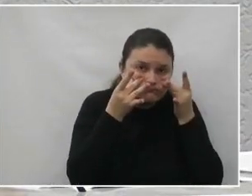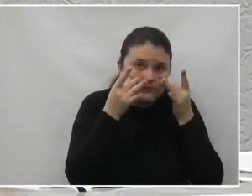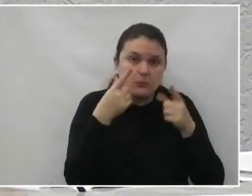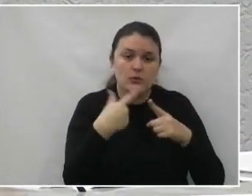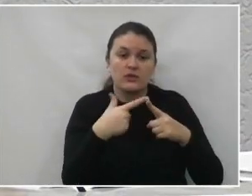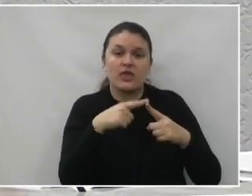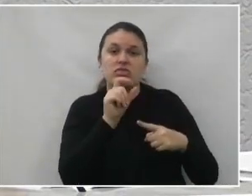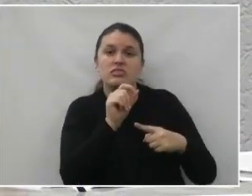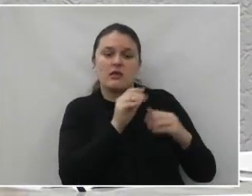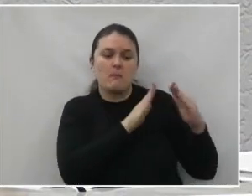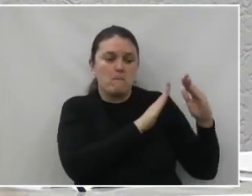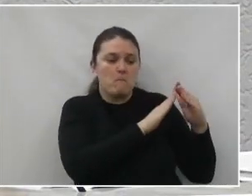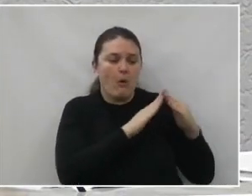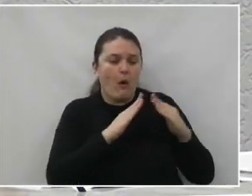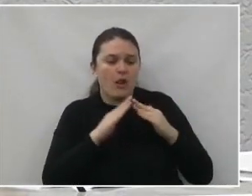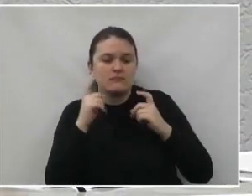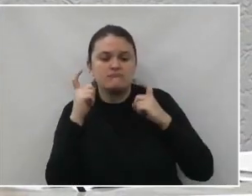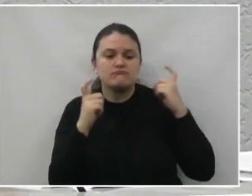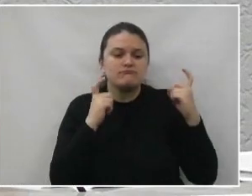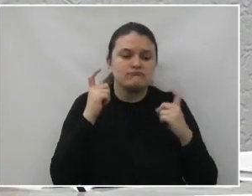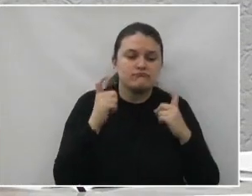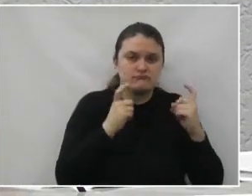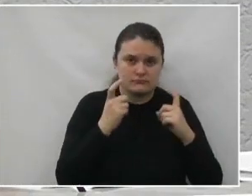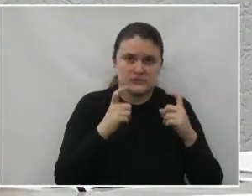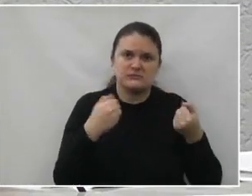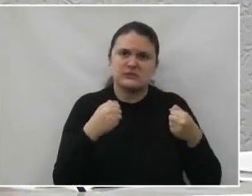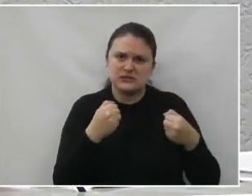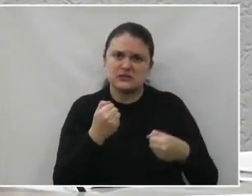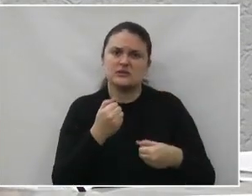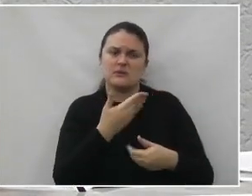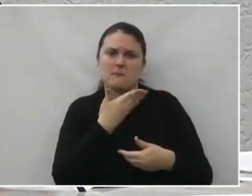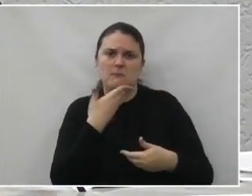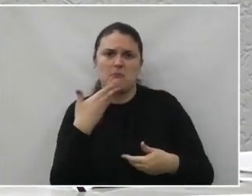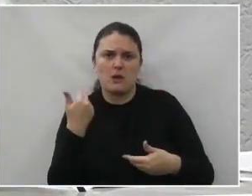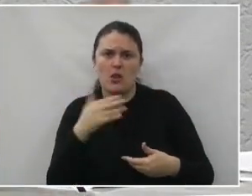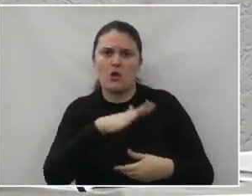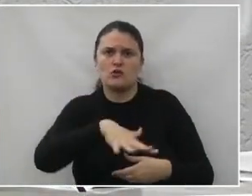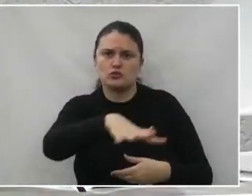dos moradores locais, mas também do bem-estar coletivo.